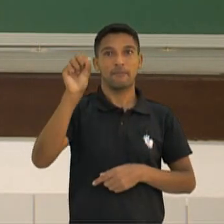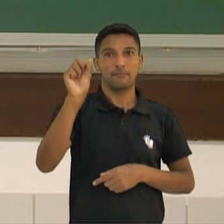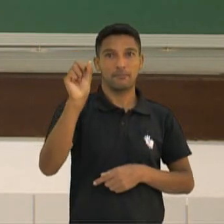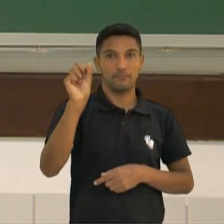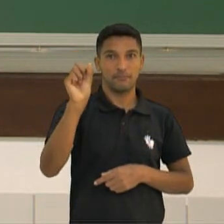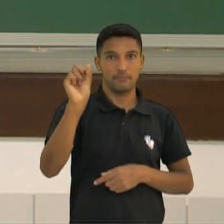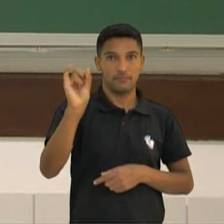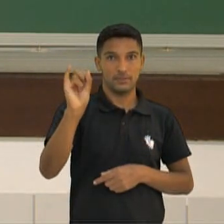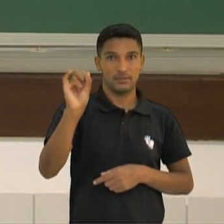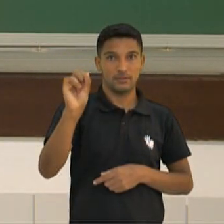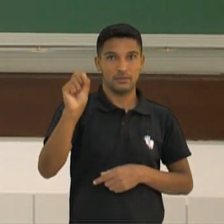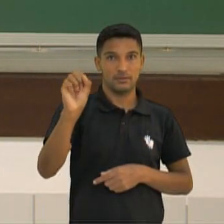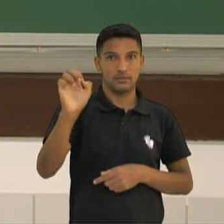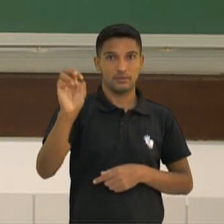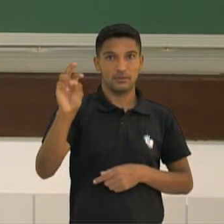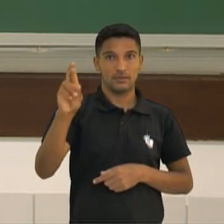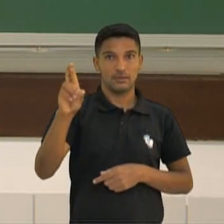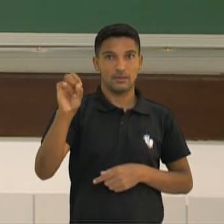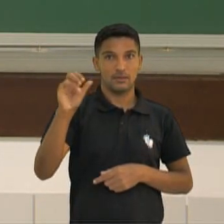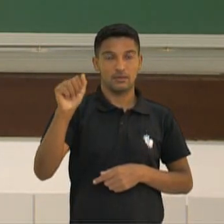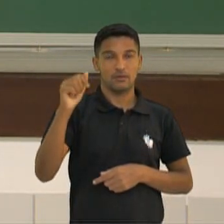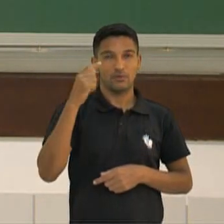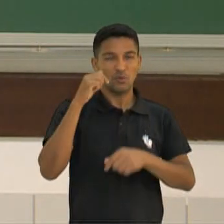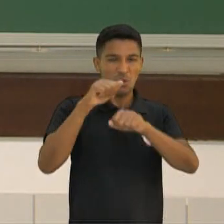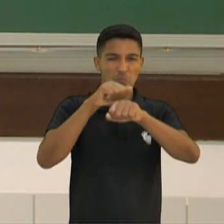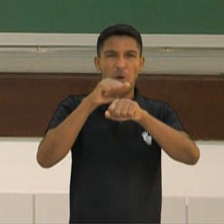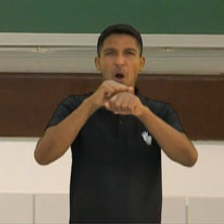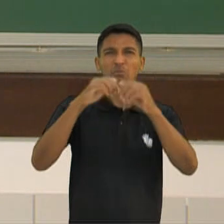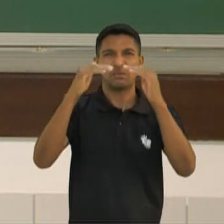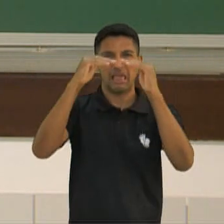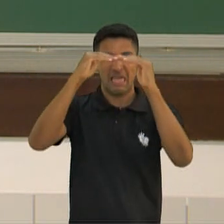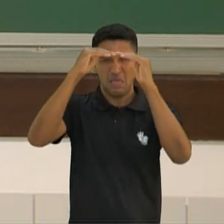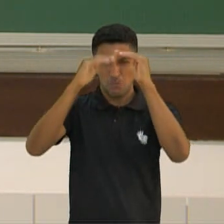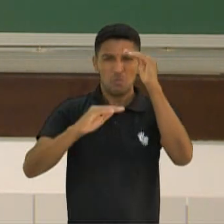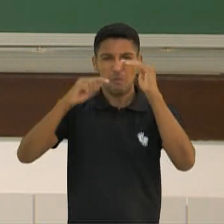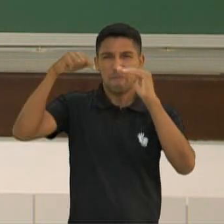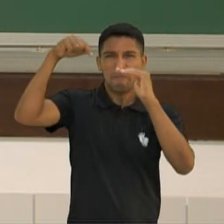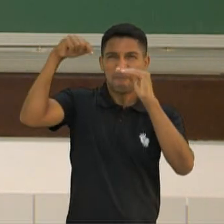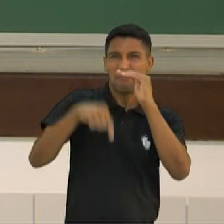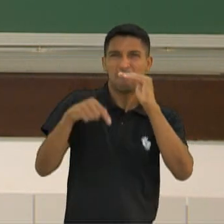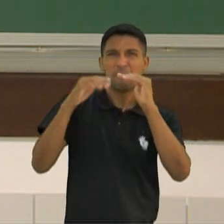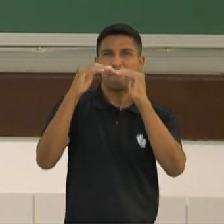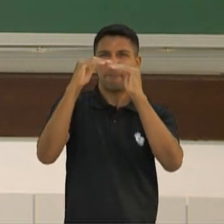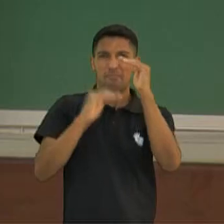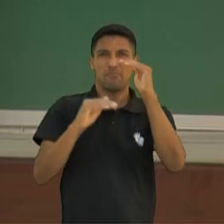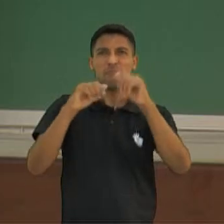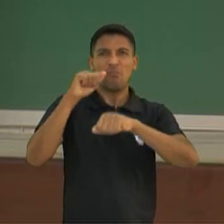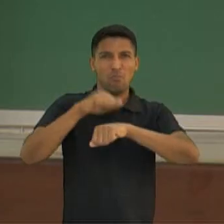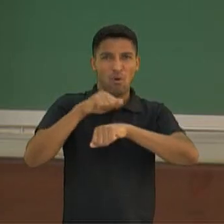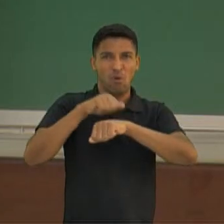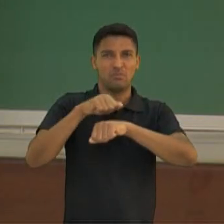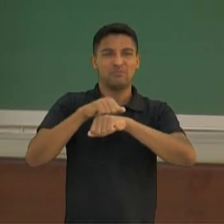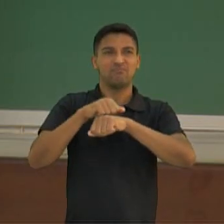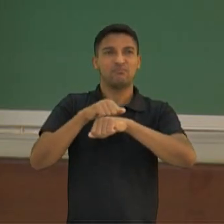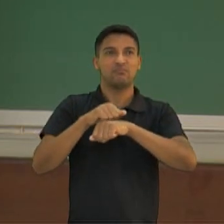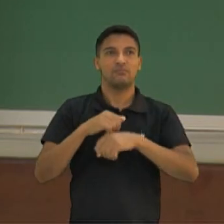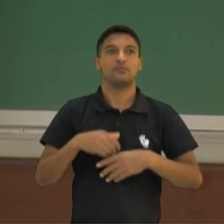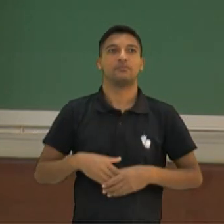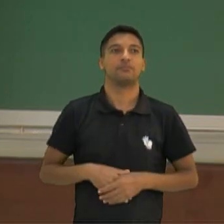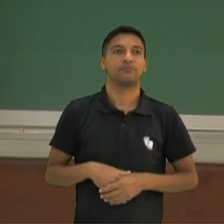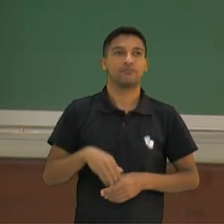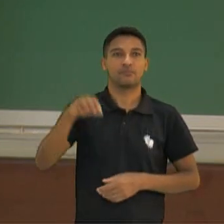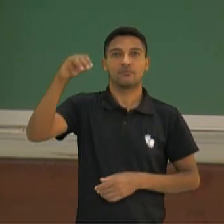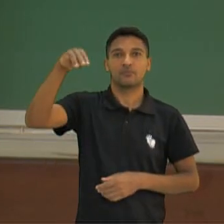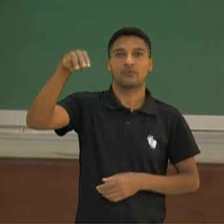pedindo dinheiro, né? Esmolando ali, como dizemos. Na Europa a gente tem uma configuração diferente